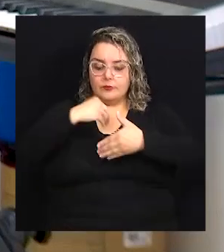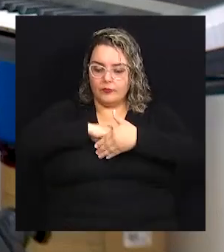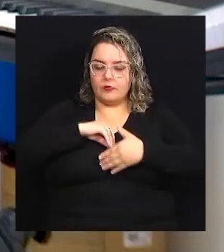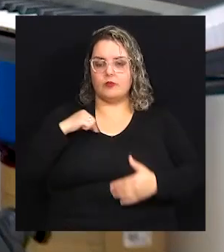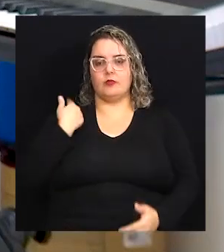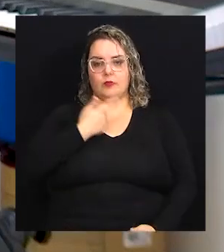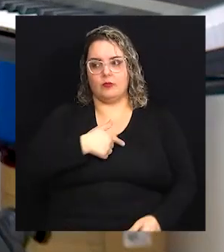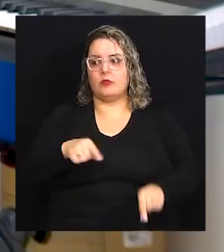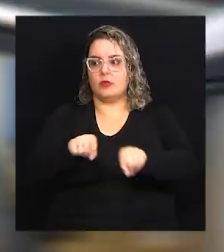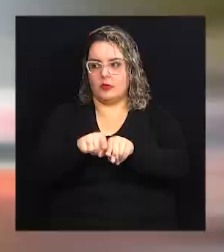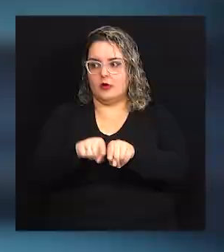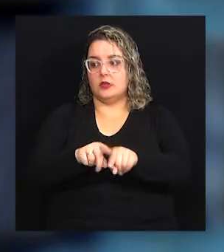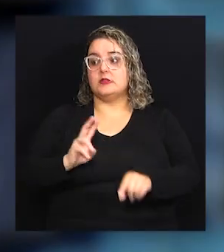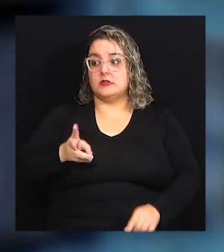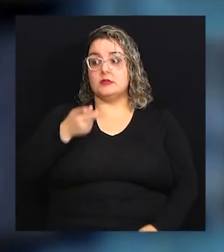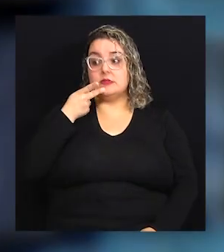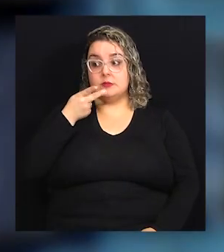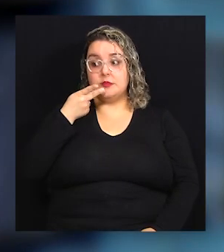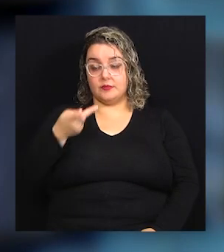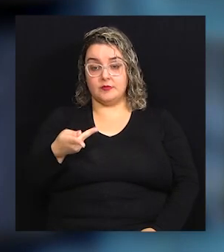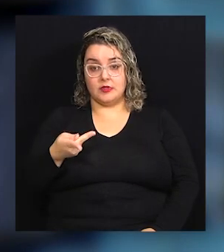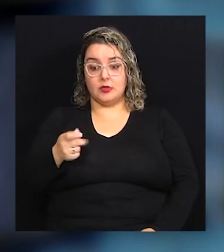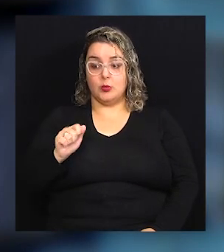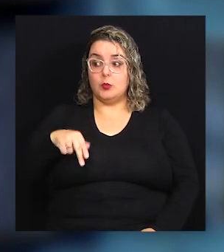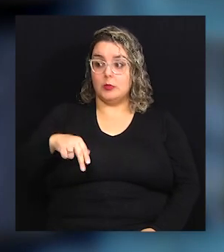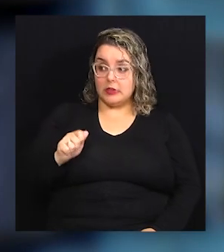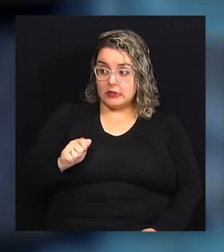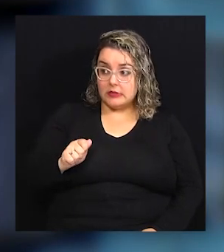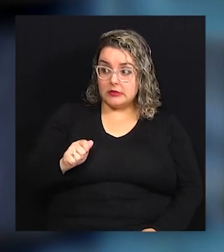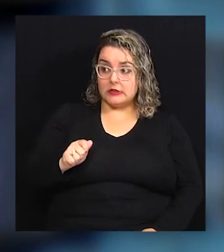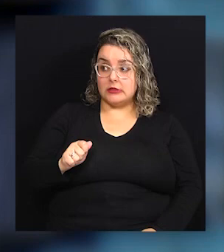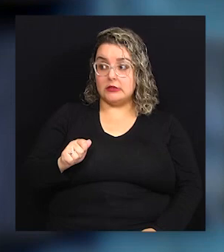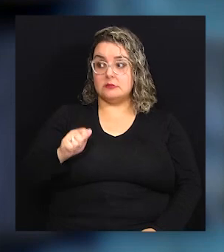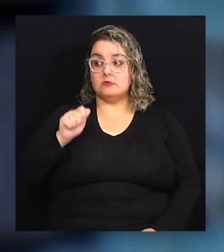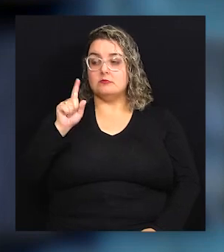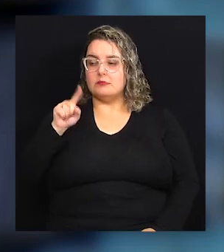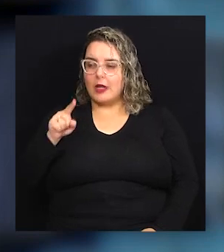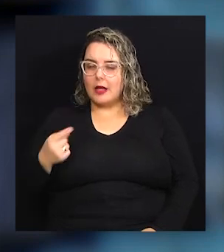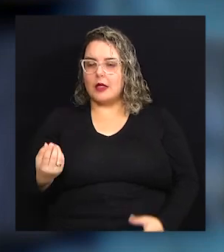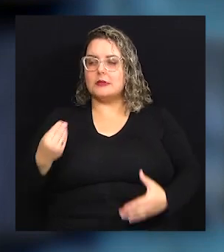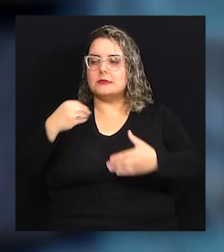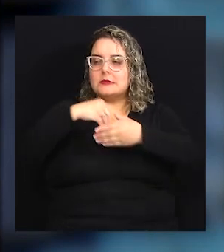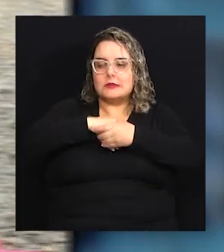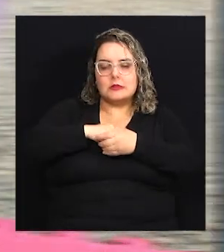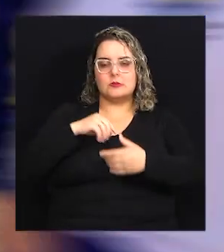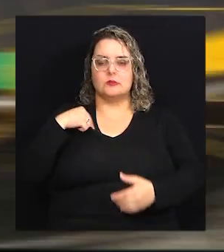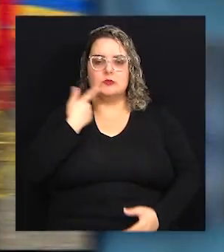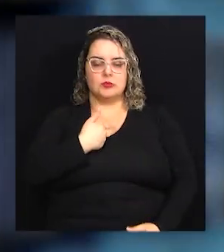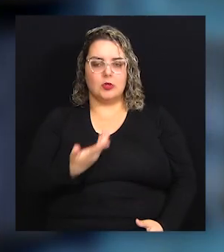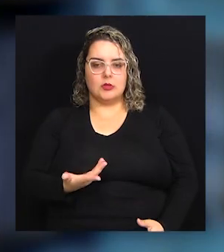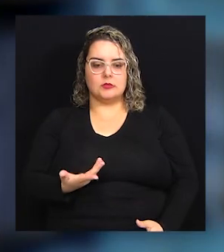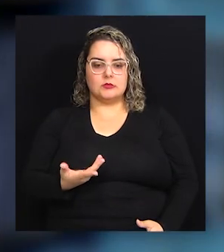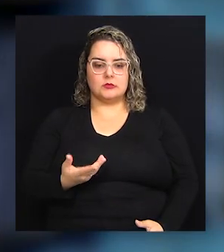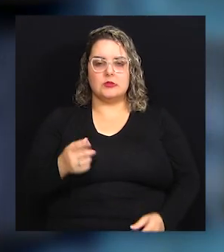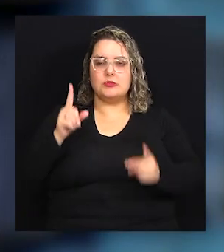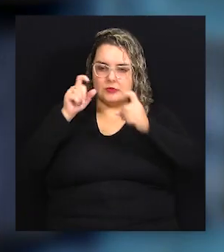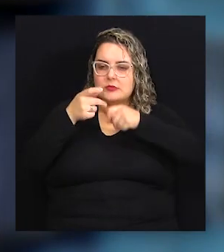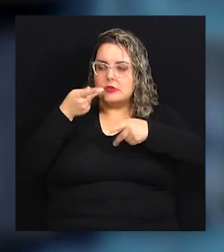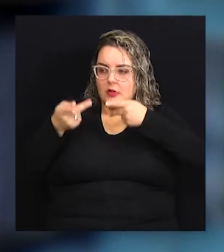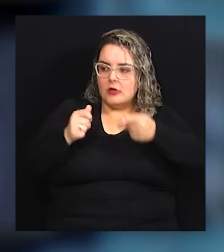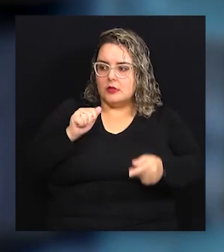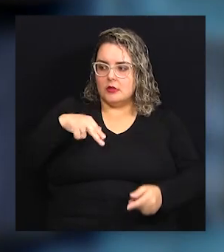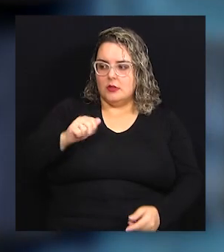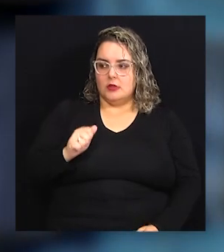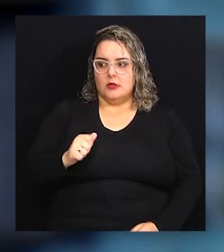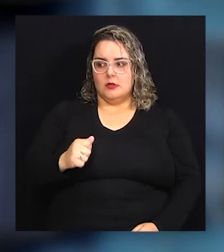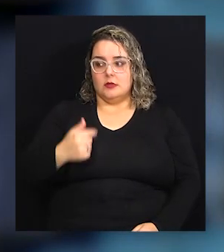em nós também. Eu sempre falo que o Ana, ele tá dentro de nós. É difícil falar